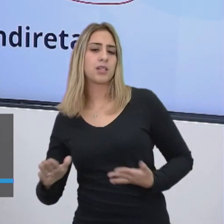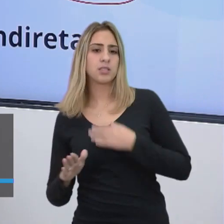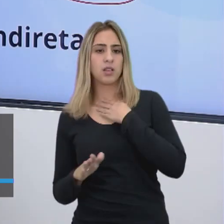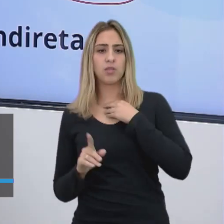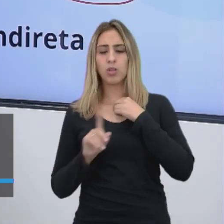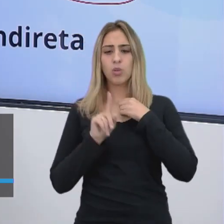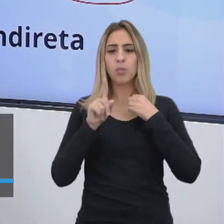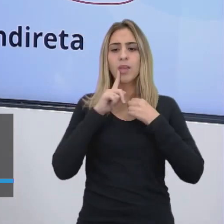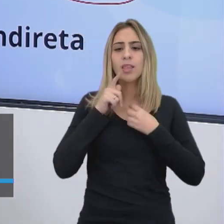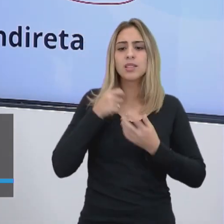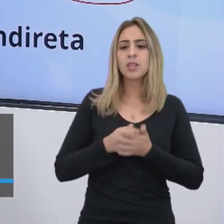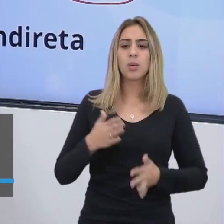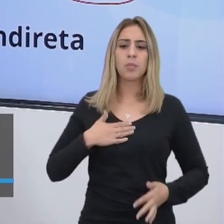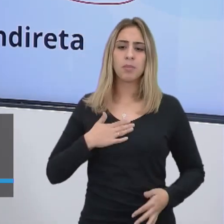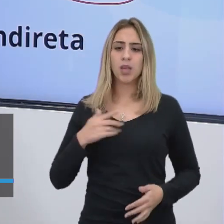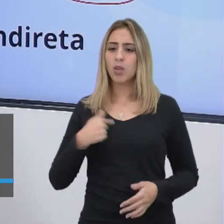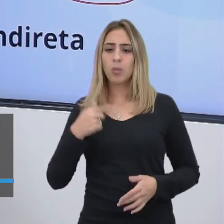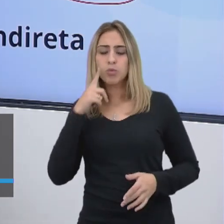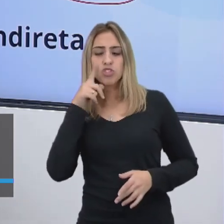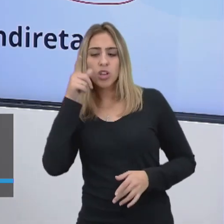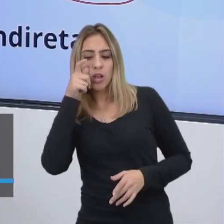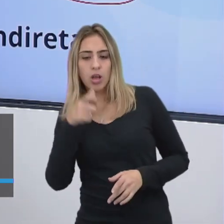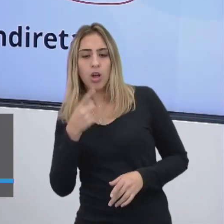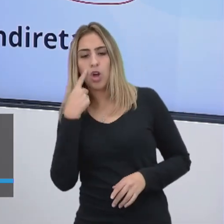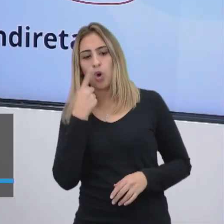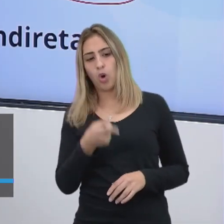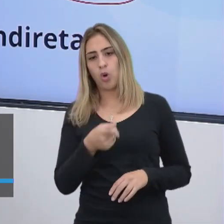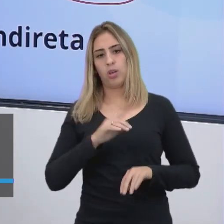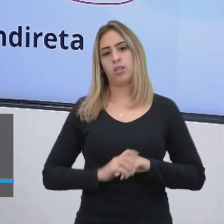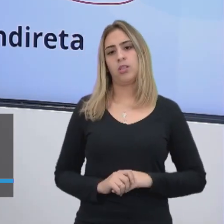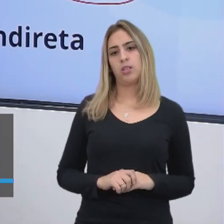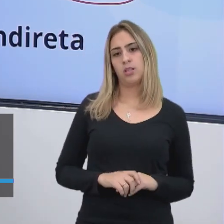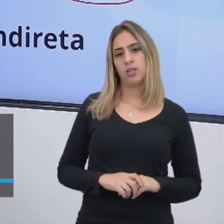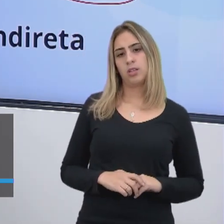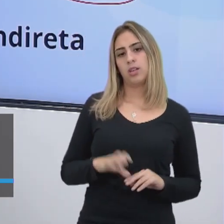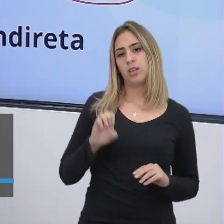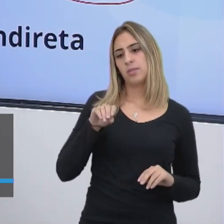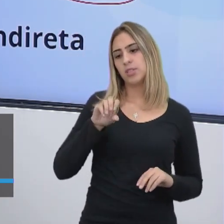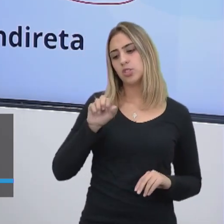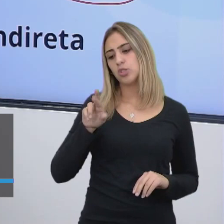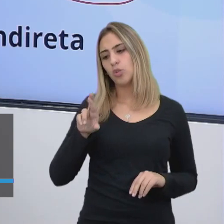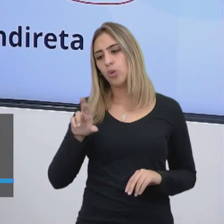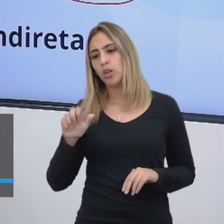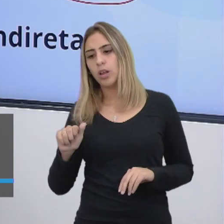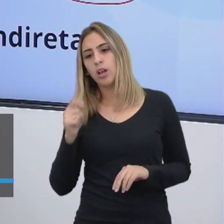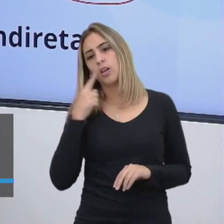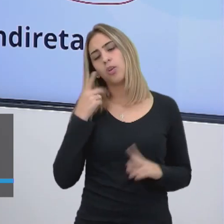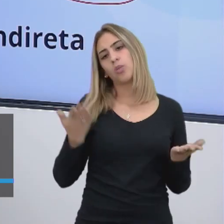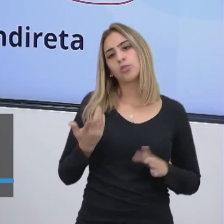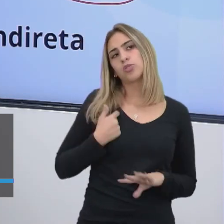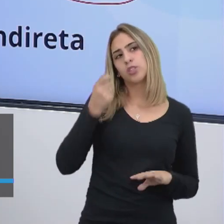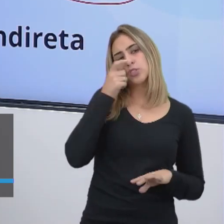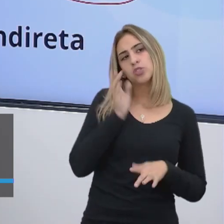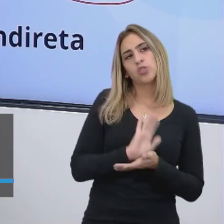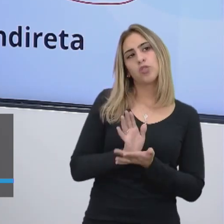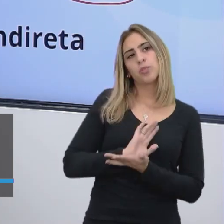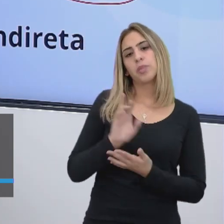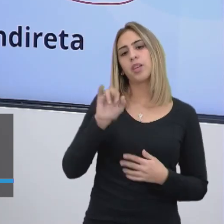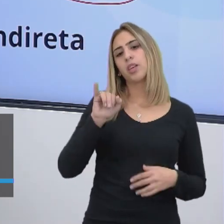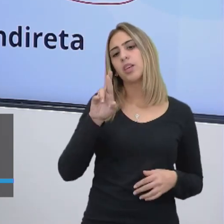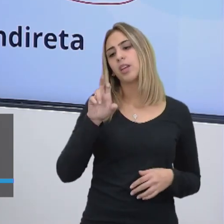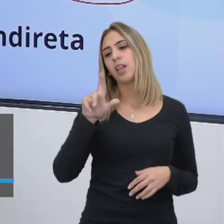não era uma decisão minha. Eu não podia ligar e falar, olha, emissora tal, hoje eu quero assistir um filme